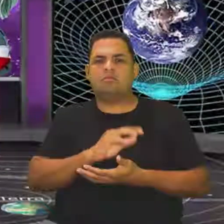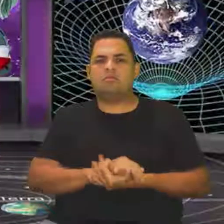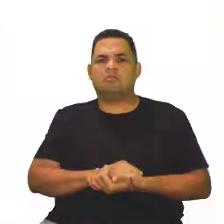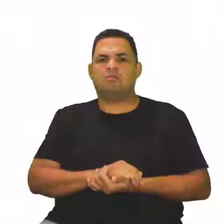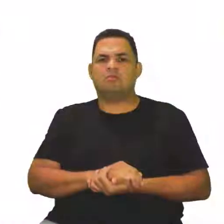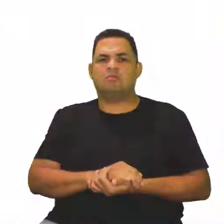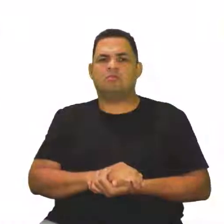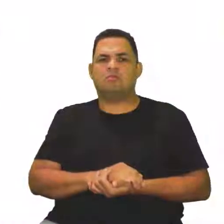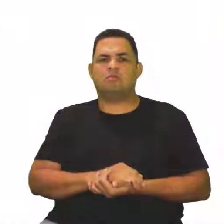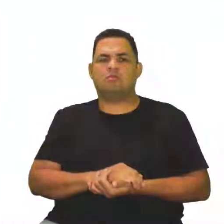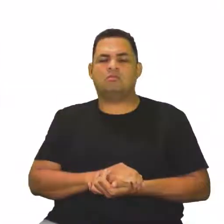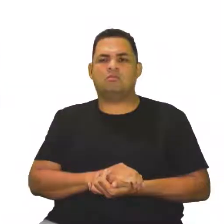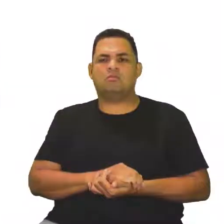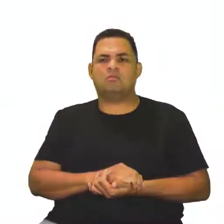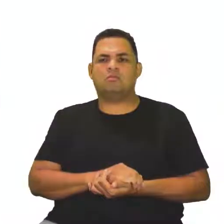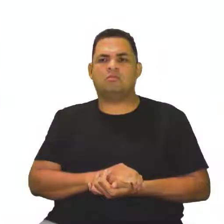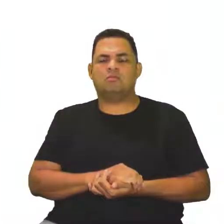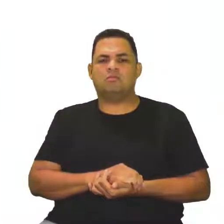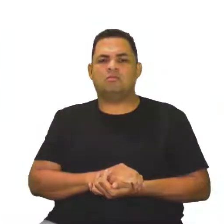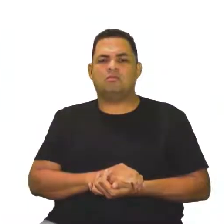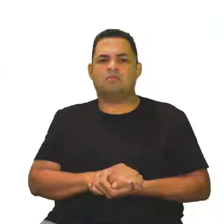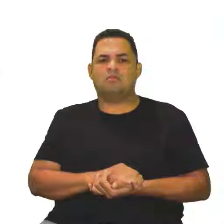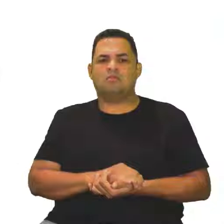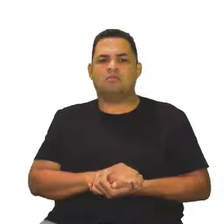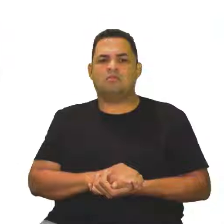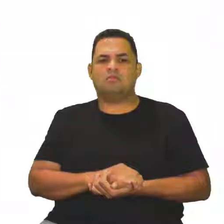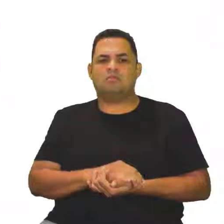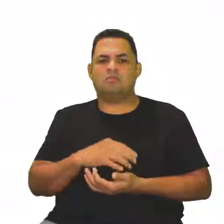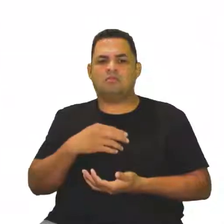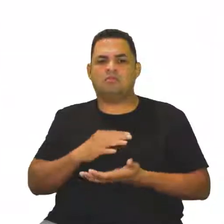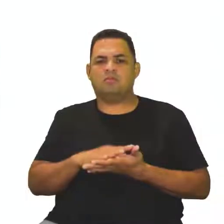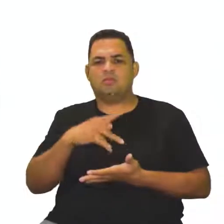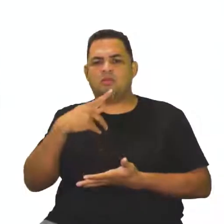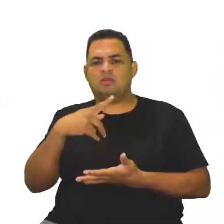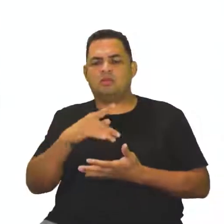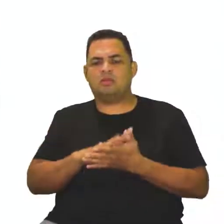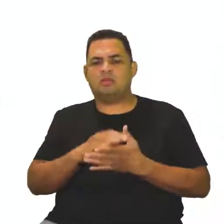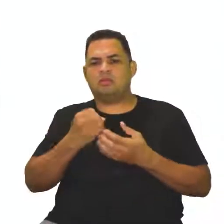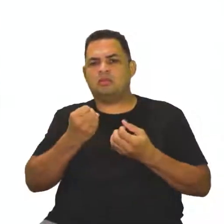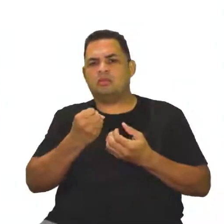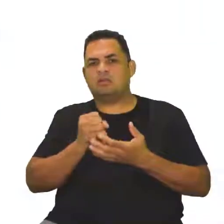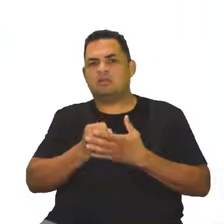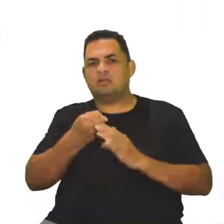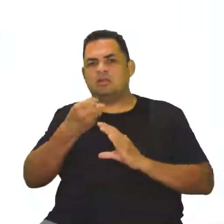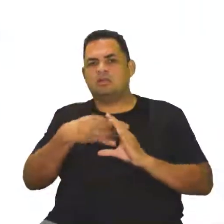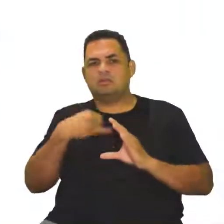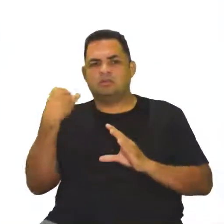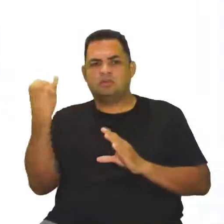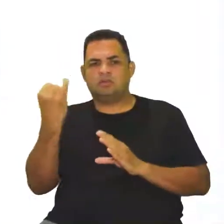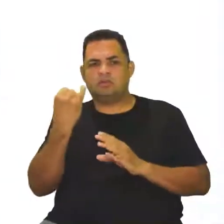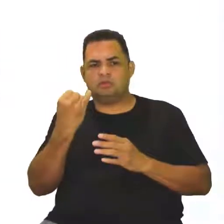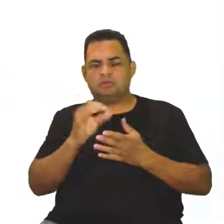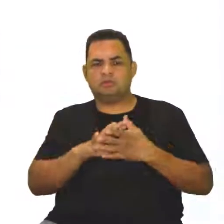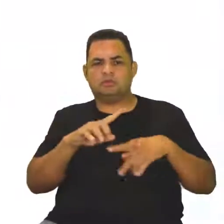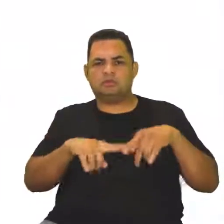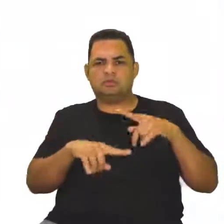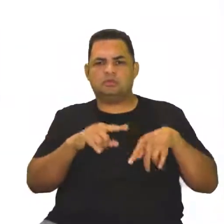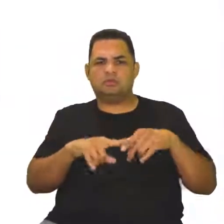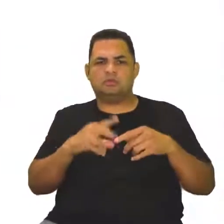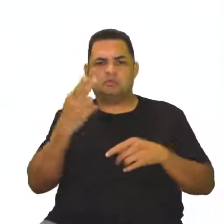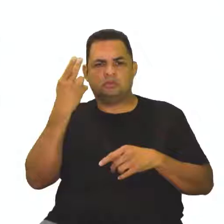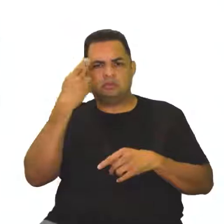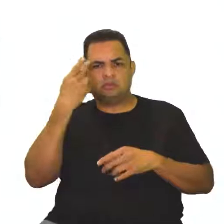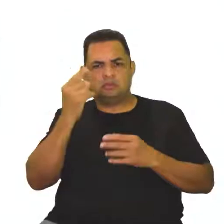só. Então ali, pessoal, essa potência é uma característica importante do equipamento, como eu falei para vocês, e é